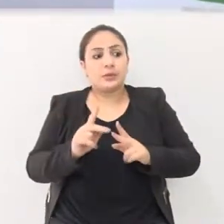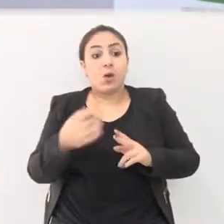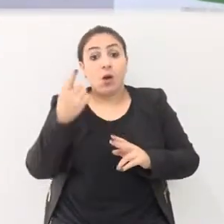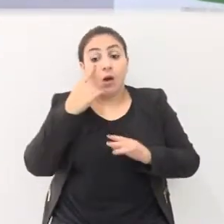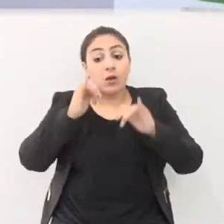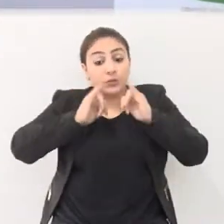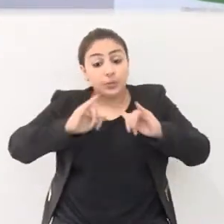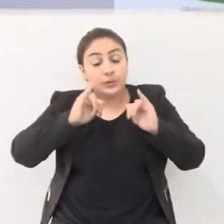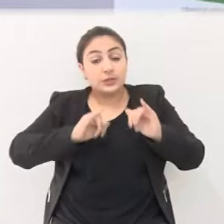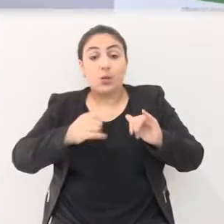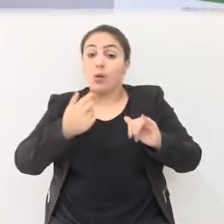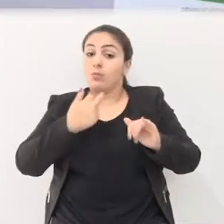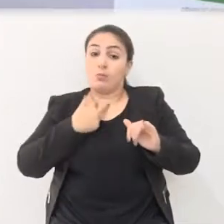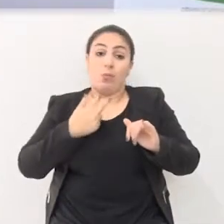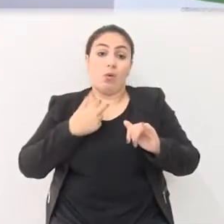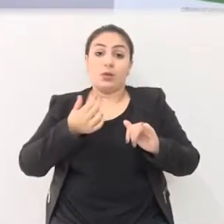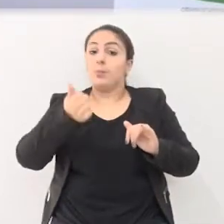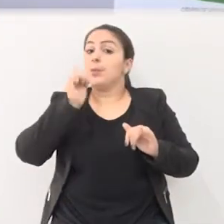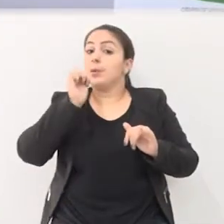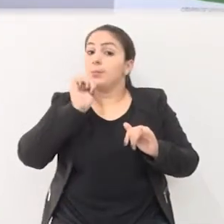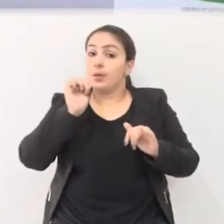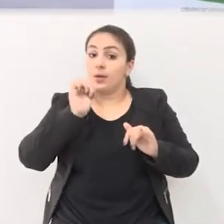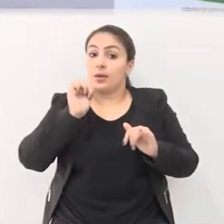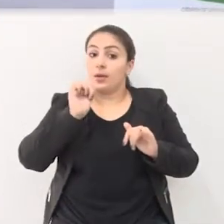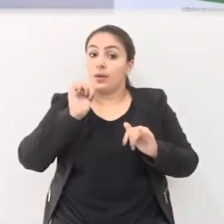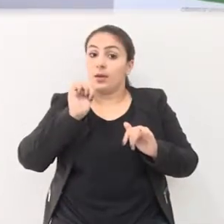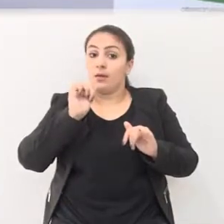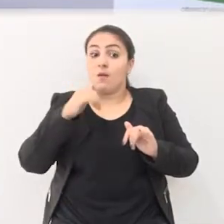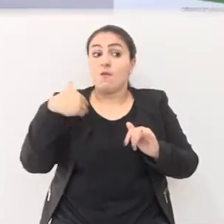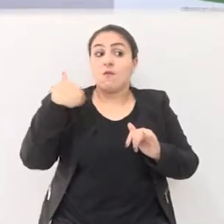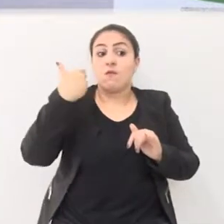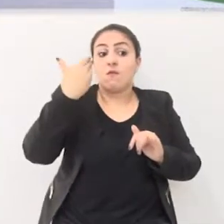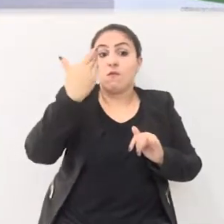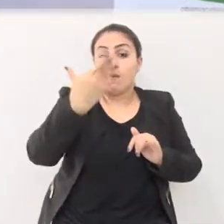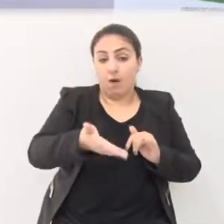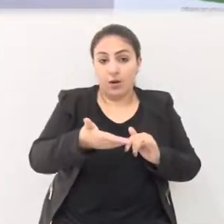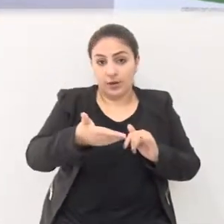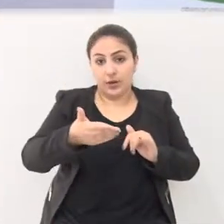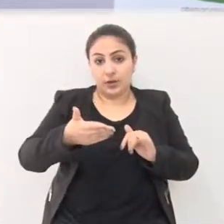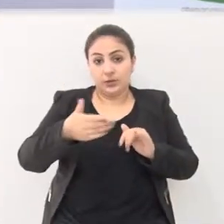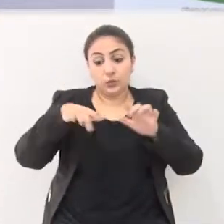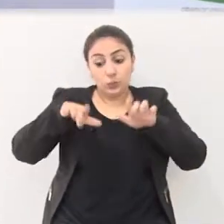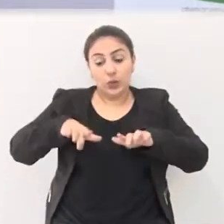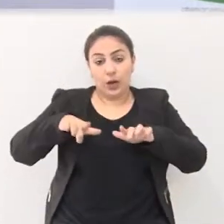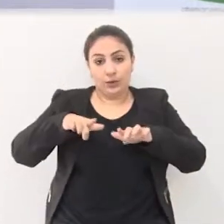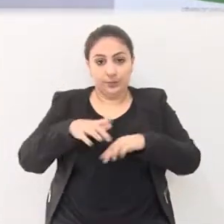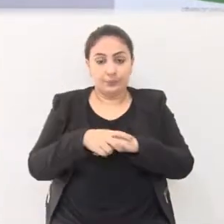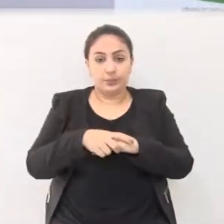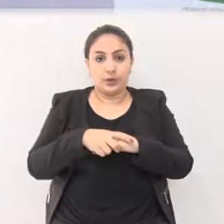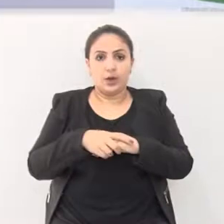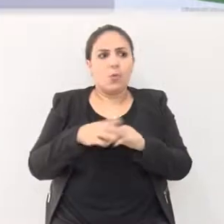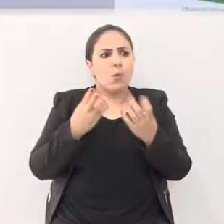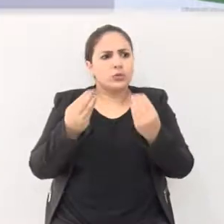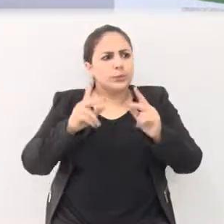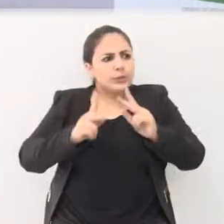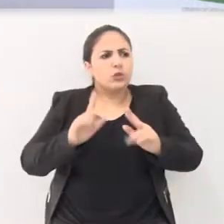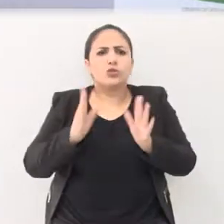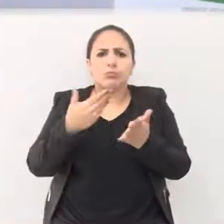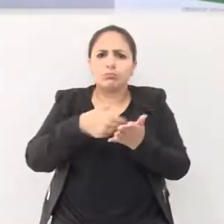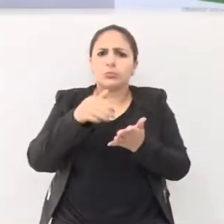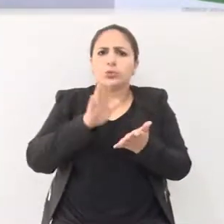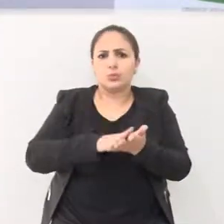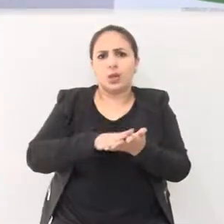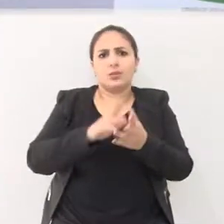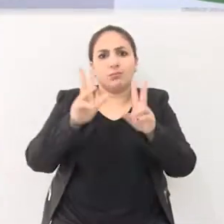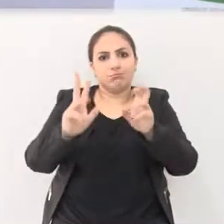um informativo dizendo que é proibido beber fora do estabelecimento. Então já teve vários problemas, teve gente de fora da cidade que já foi multado sobre